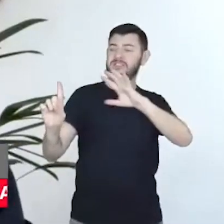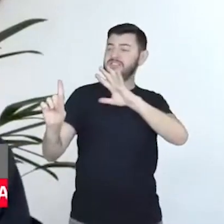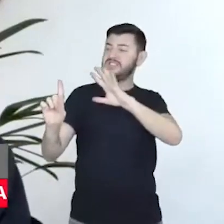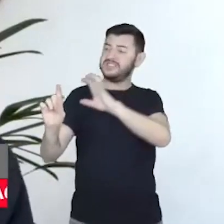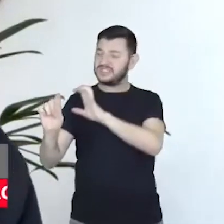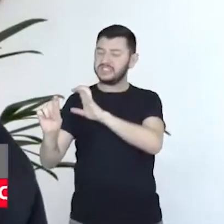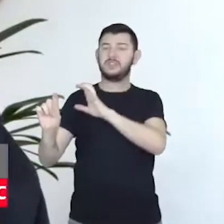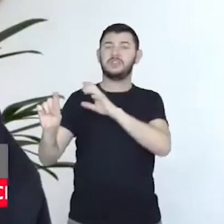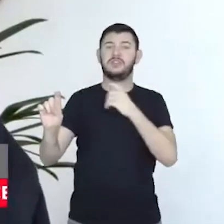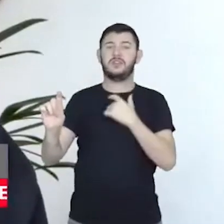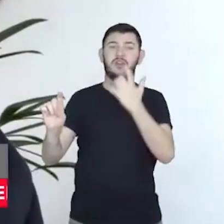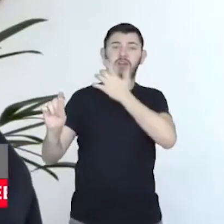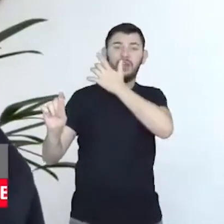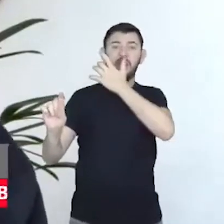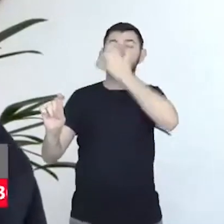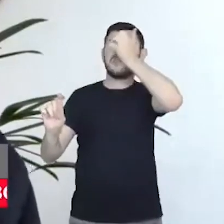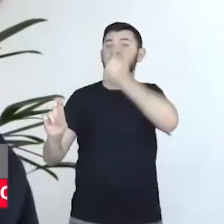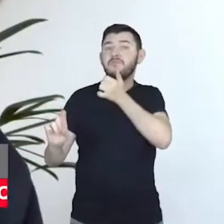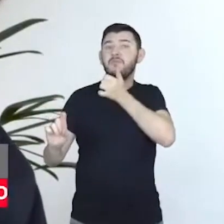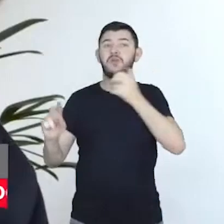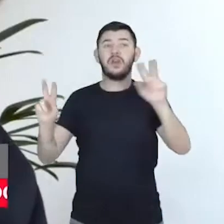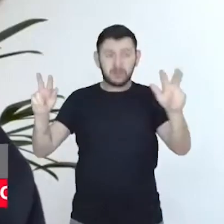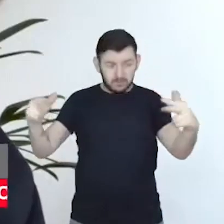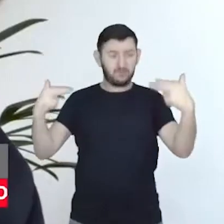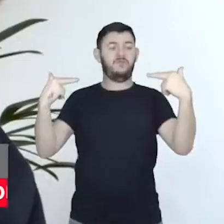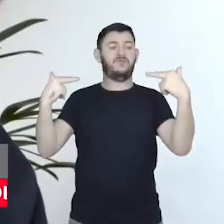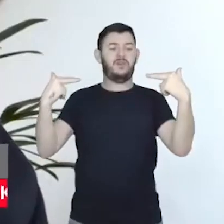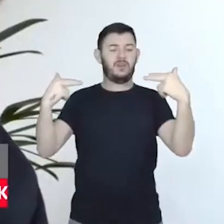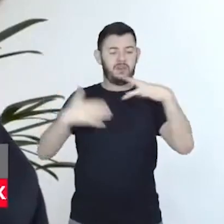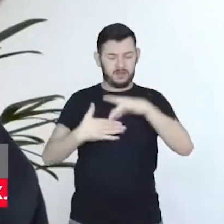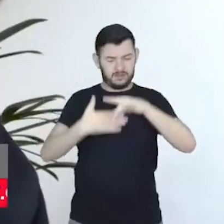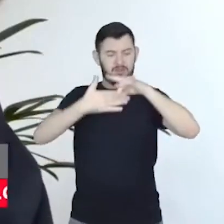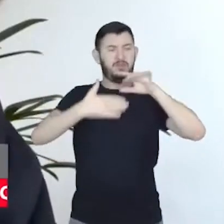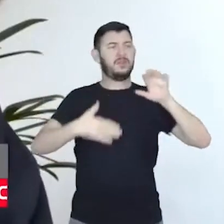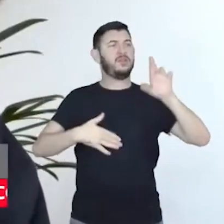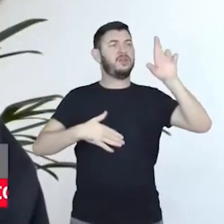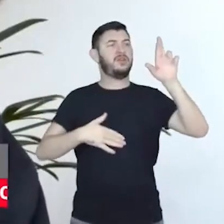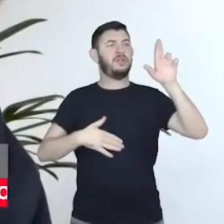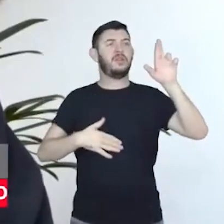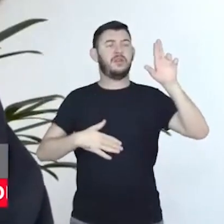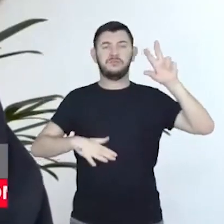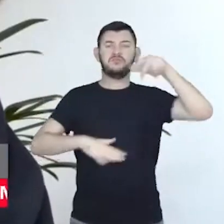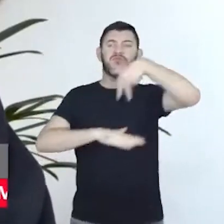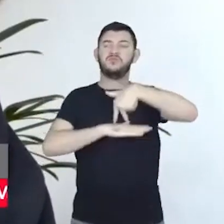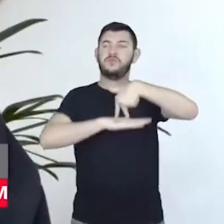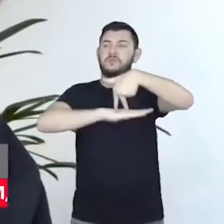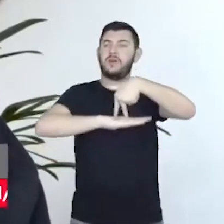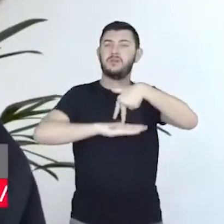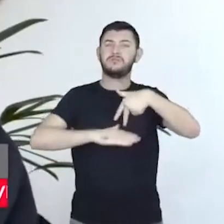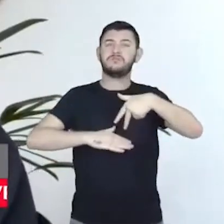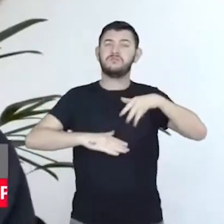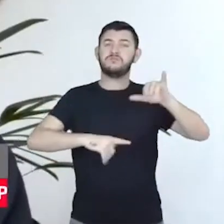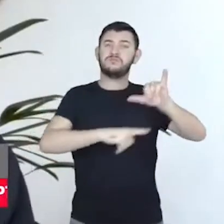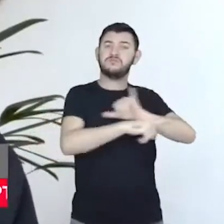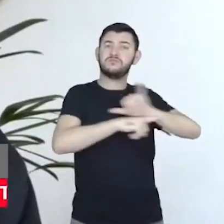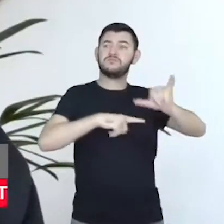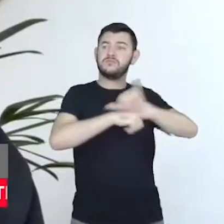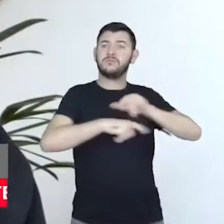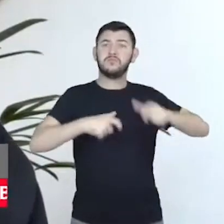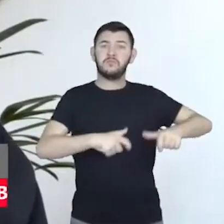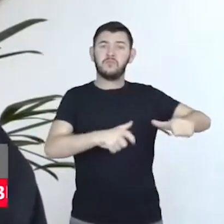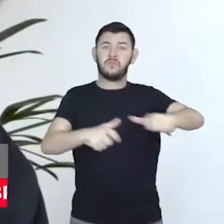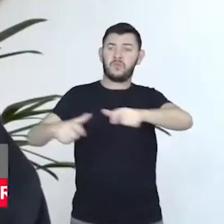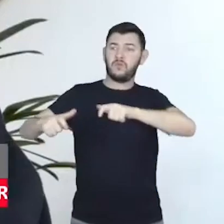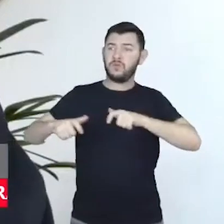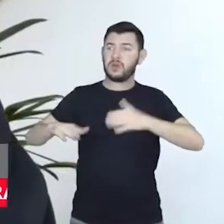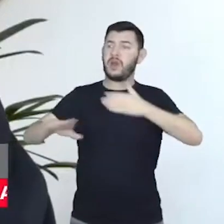e não sejam vistas como possíveis lideranças, como pessoas que podem ocupar lugares estratégicos e como pessoas